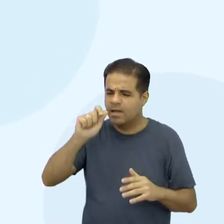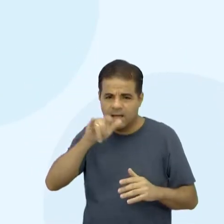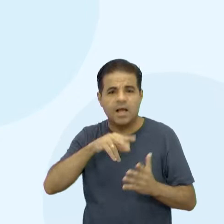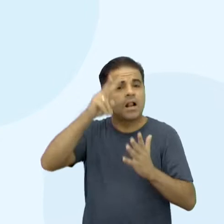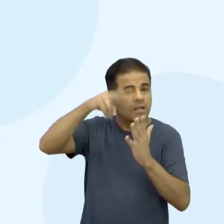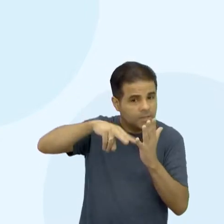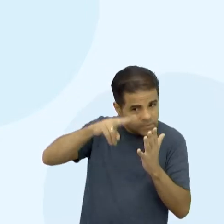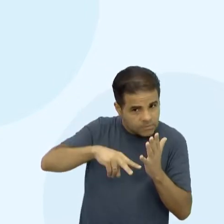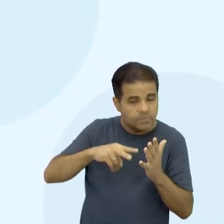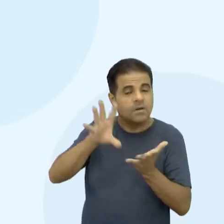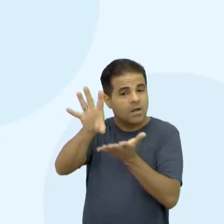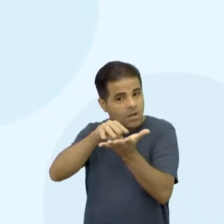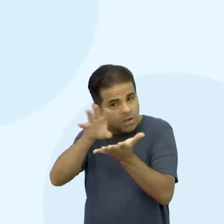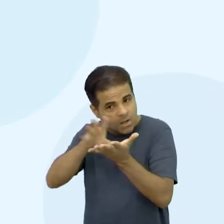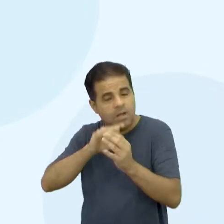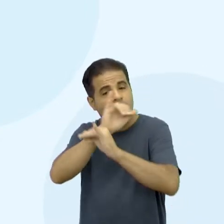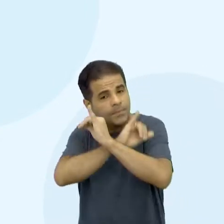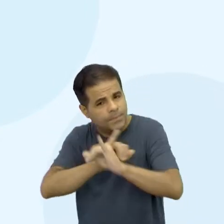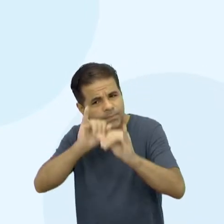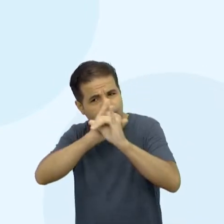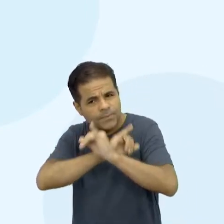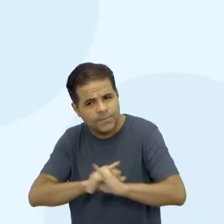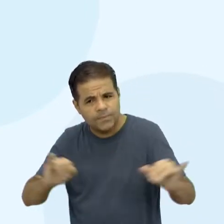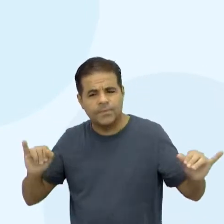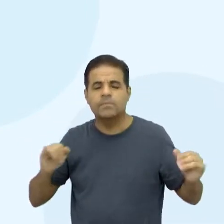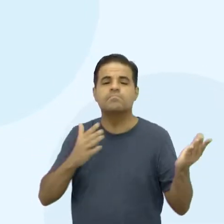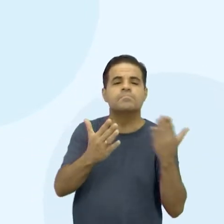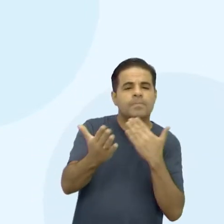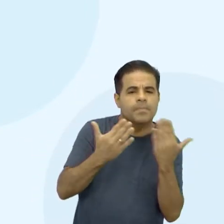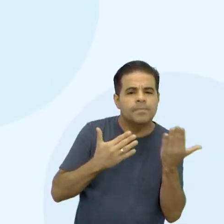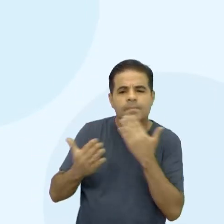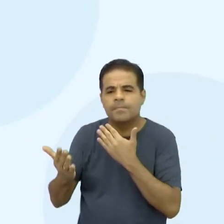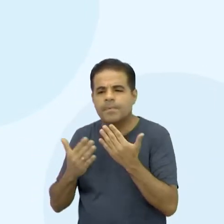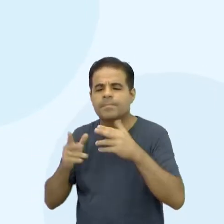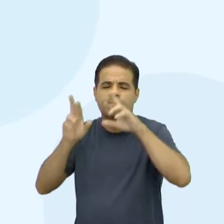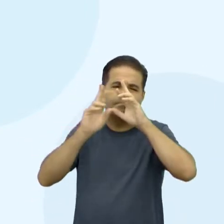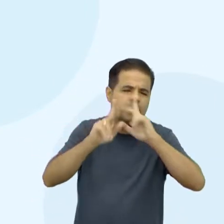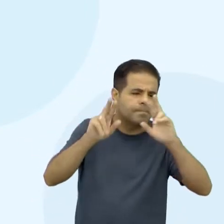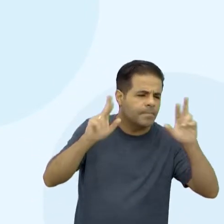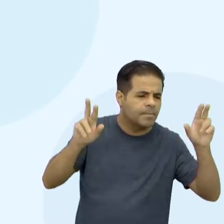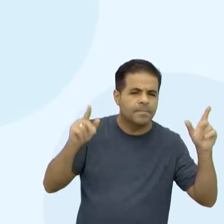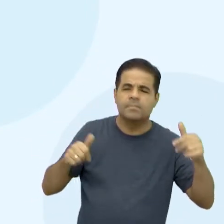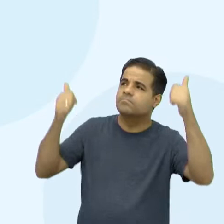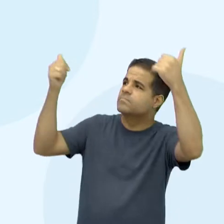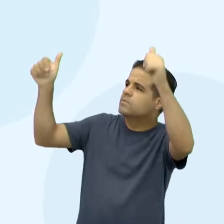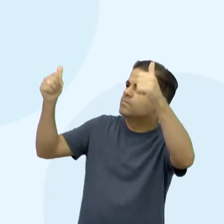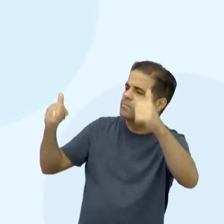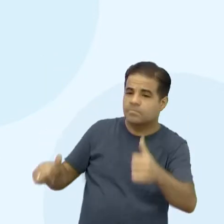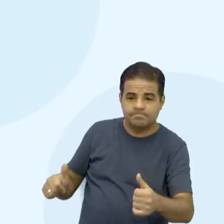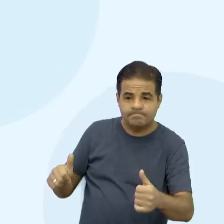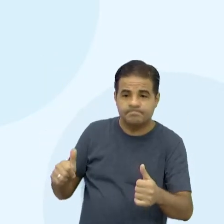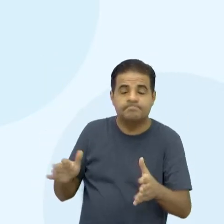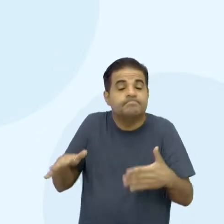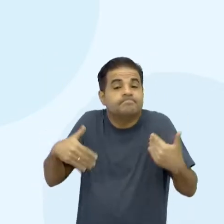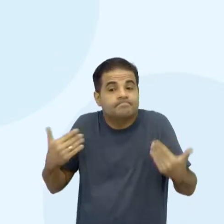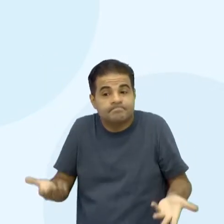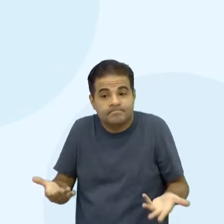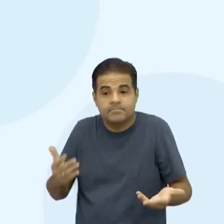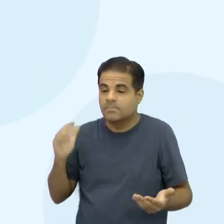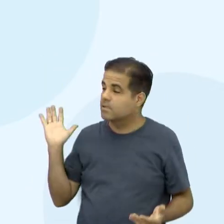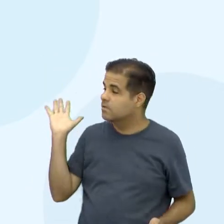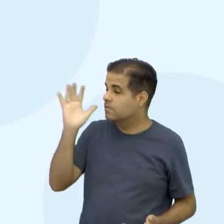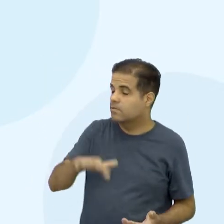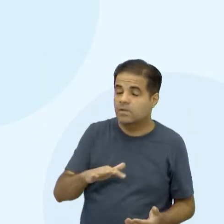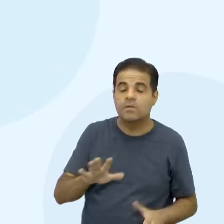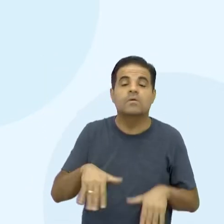releitura e a cópia em anúncios publicitários. Conversamos sobre as diferenças entre pôster e banner. E o que vem por aí, Prof.